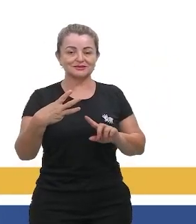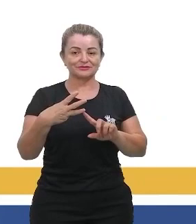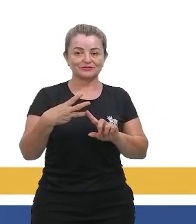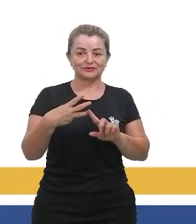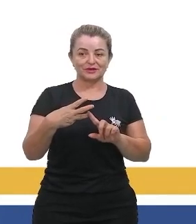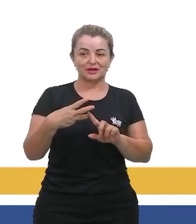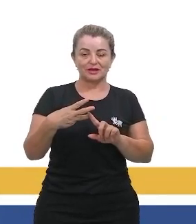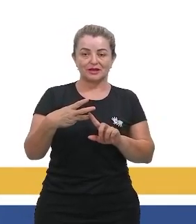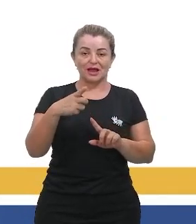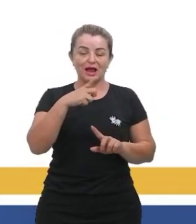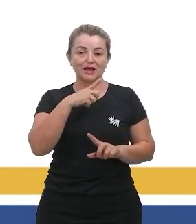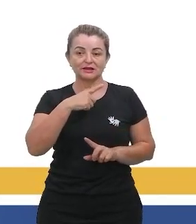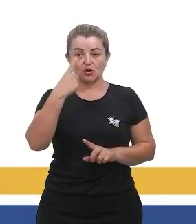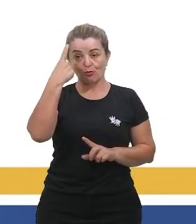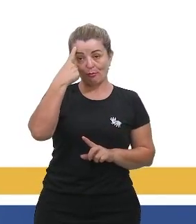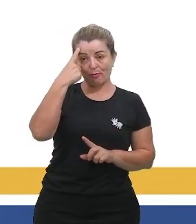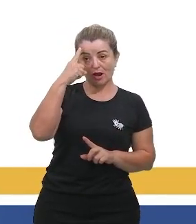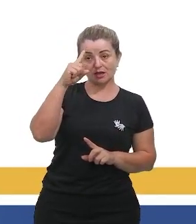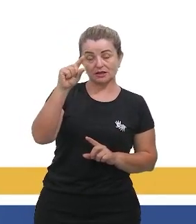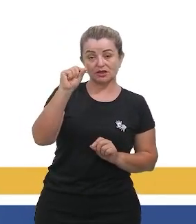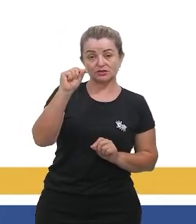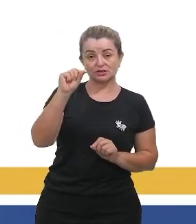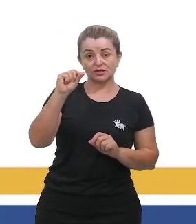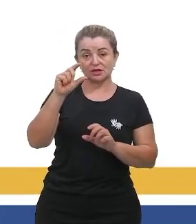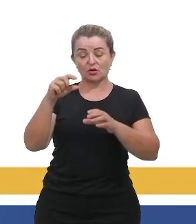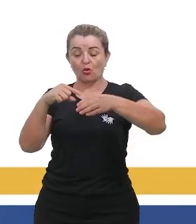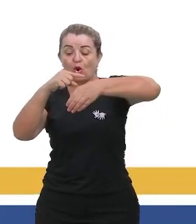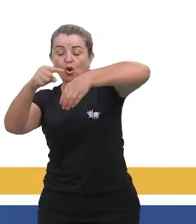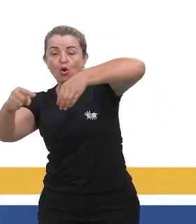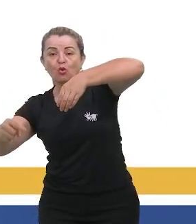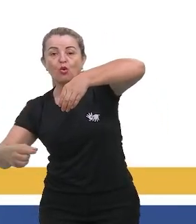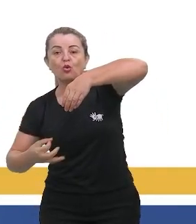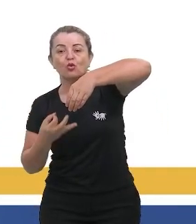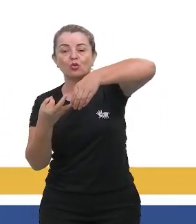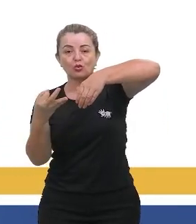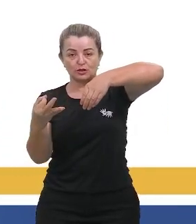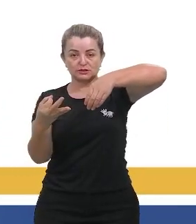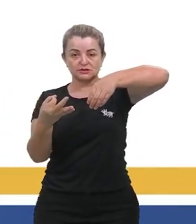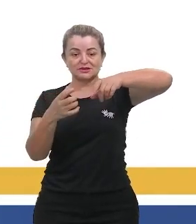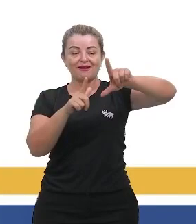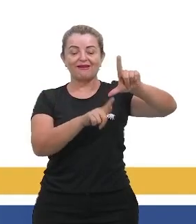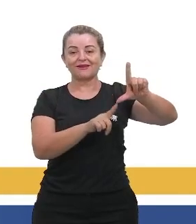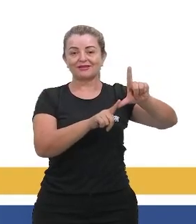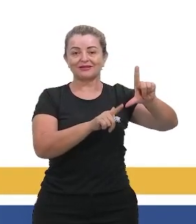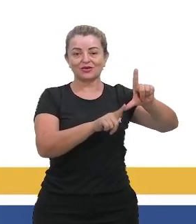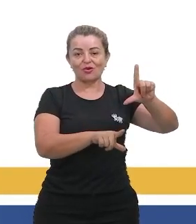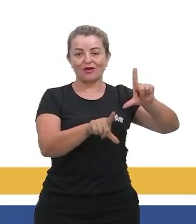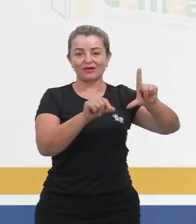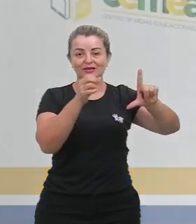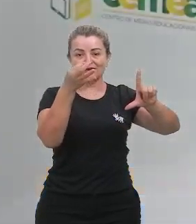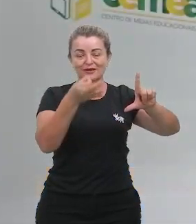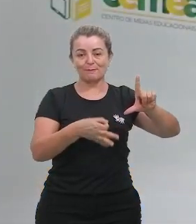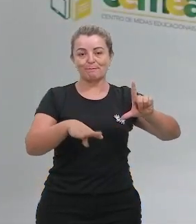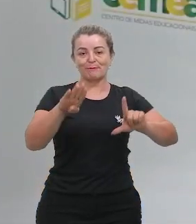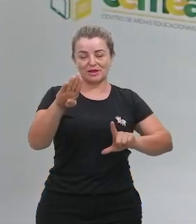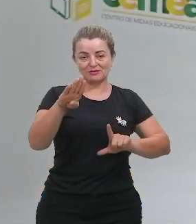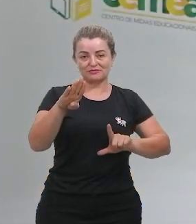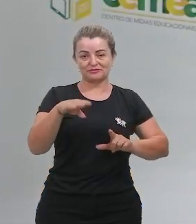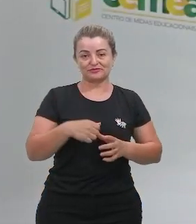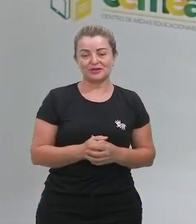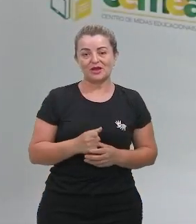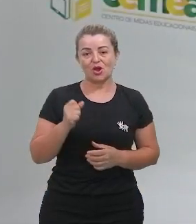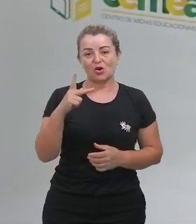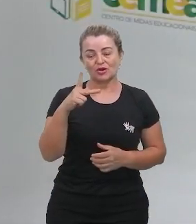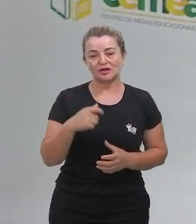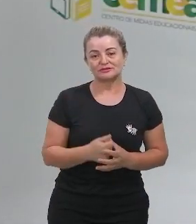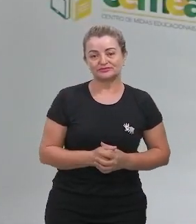Então gera uma ideia de congruência. Alternativa correta, letra B de bola. Ok, pessoal?